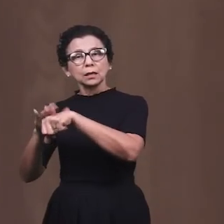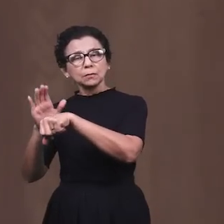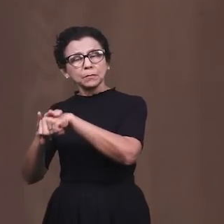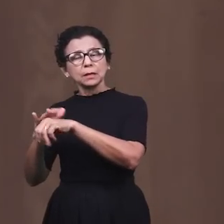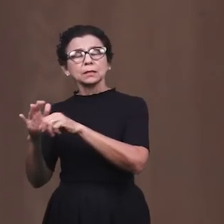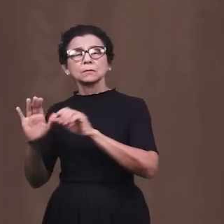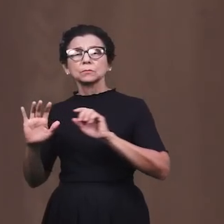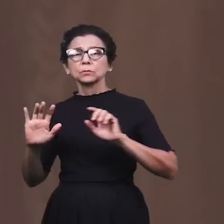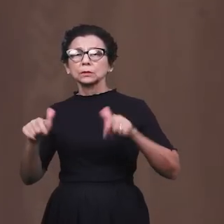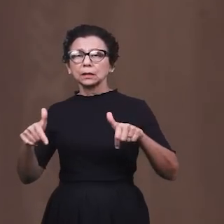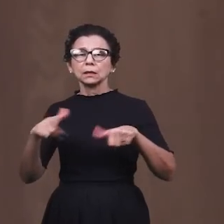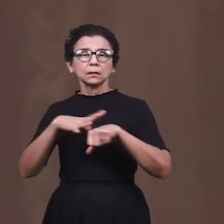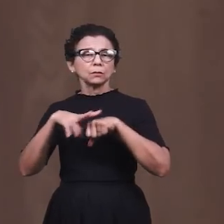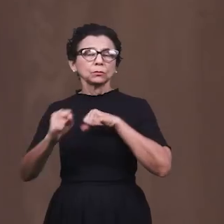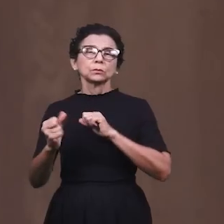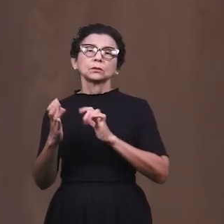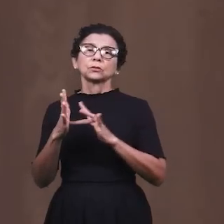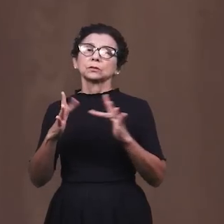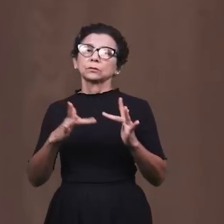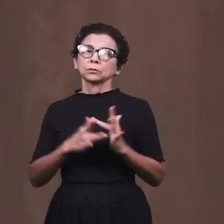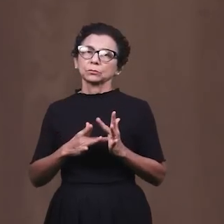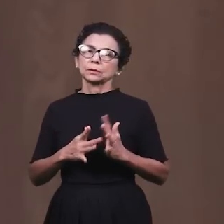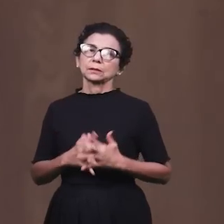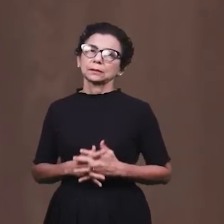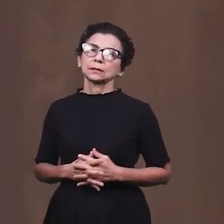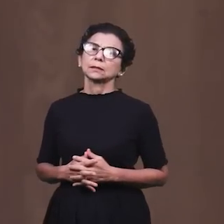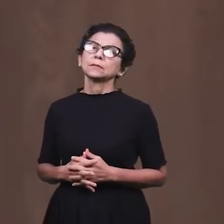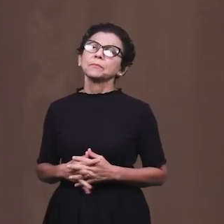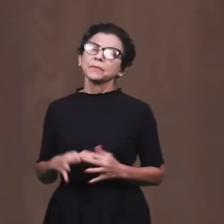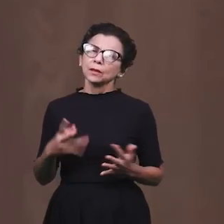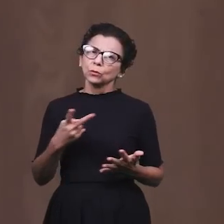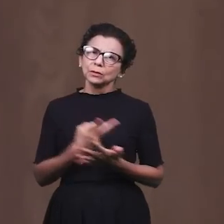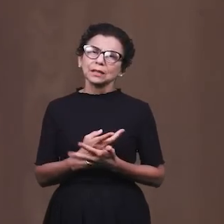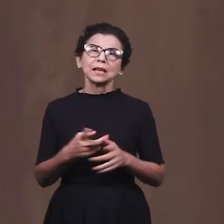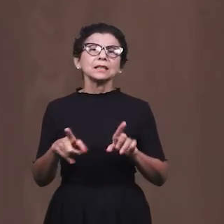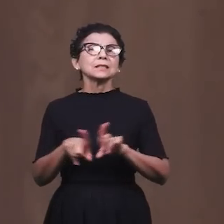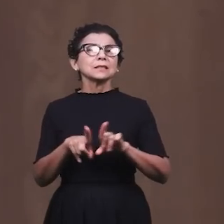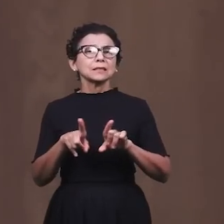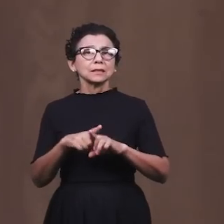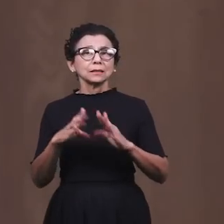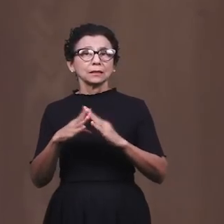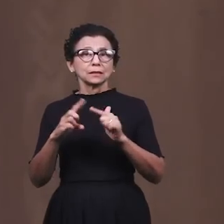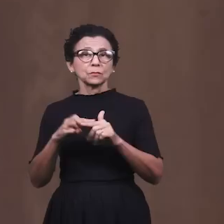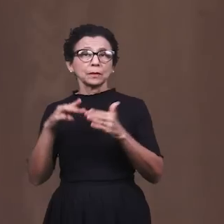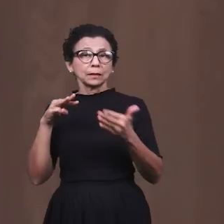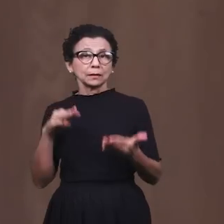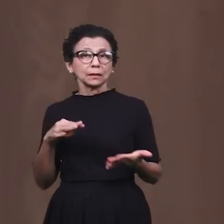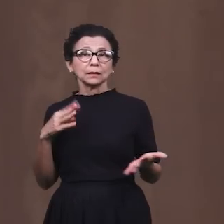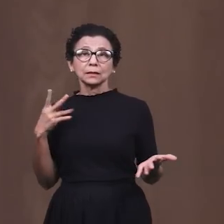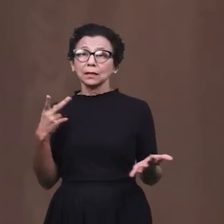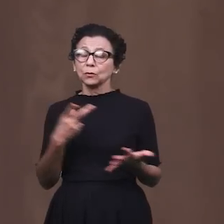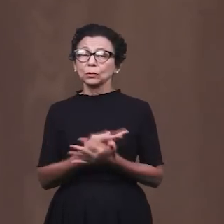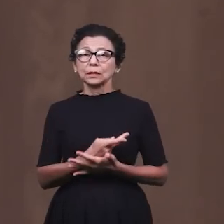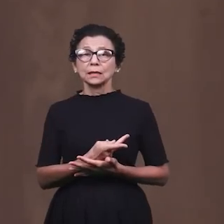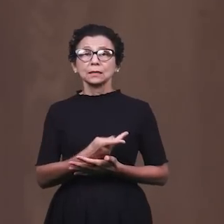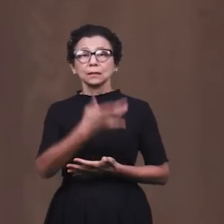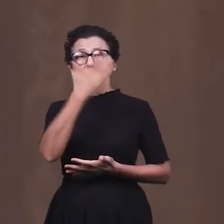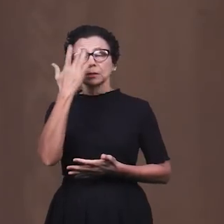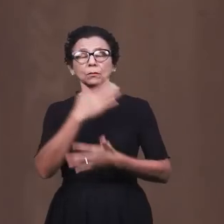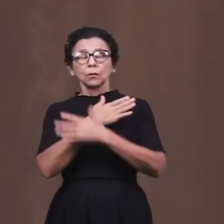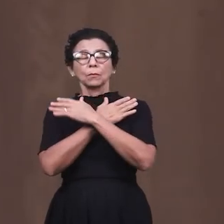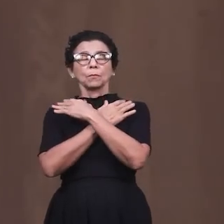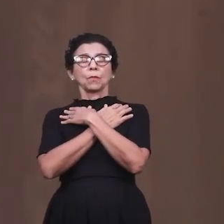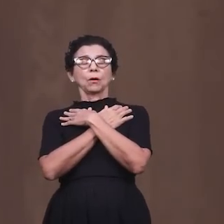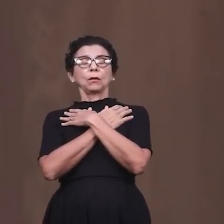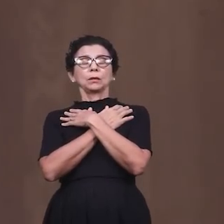por sinal, na Igreja Maranata, nós temos tido vários sinais, até de casos de ressurreição nós temos tido, mas não propagamos isso, não